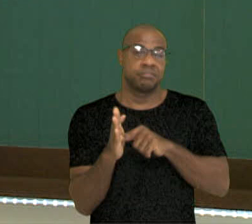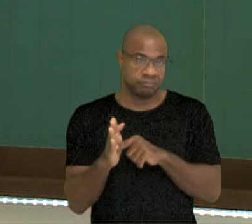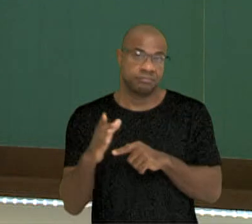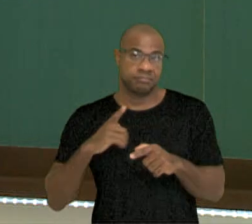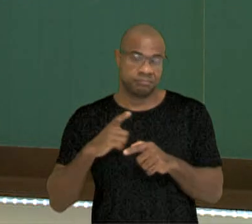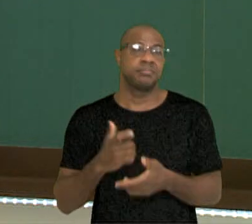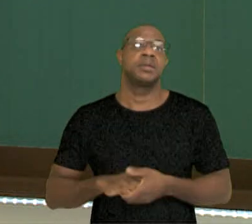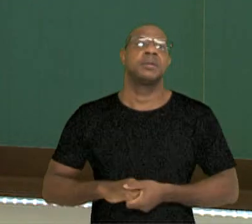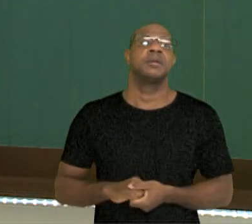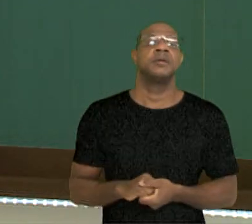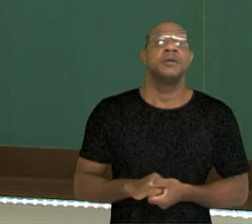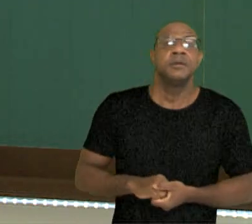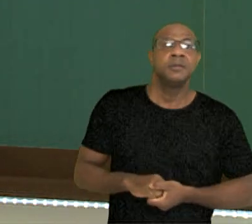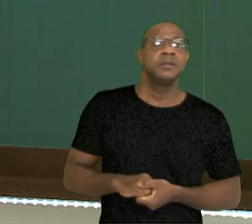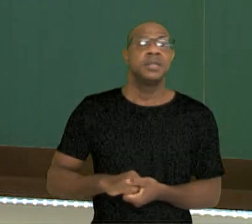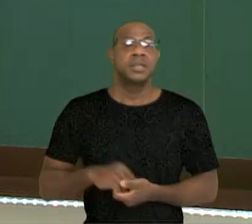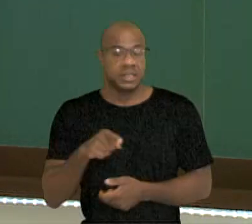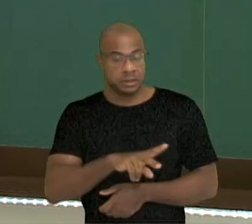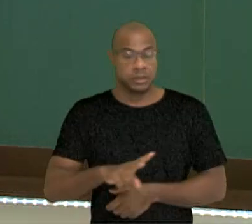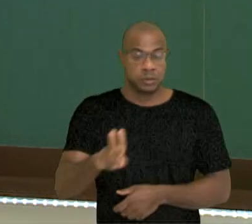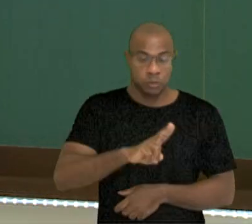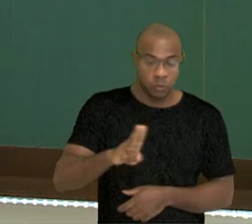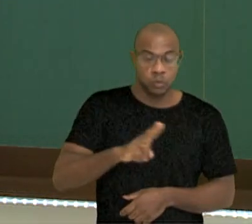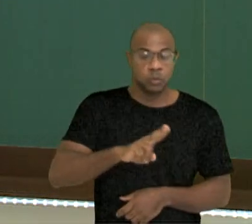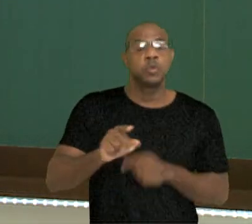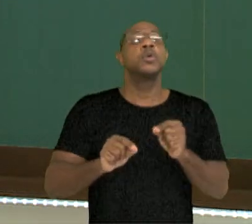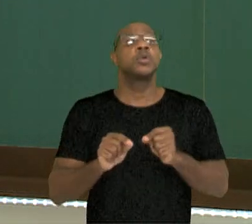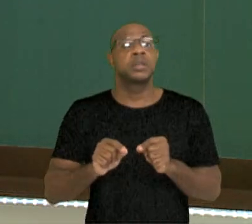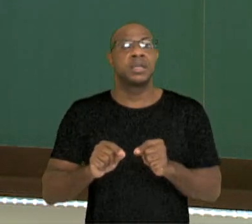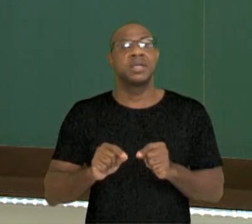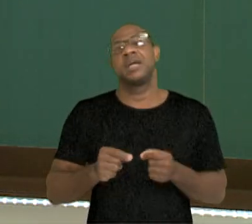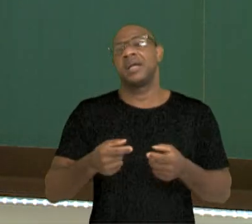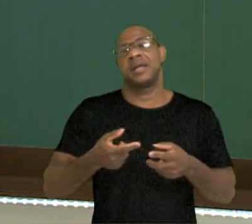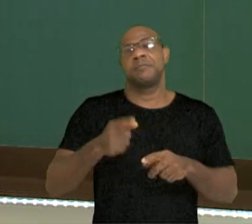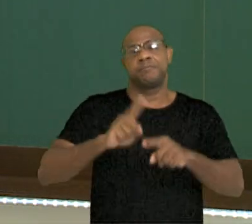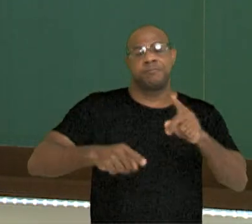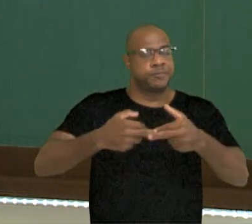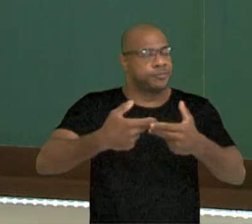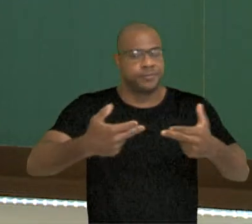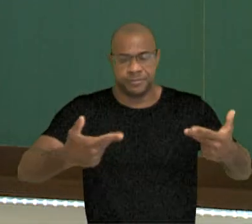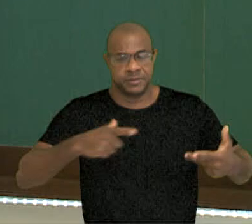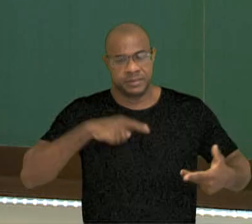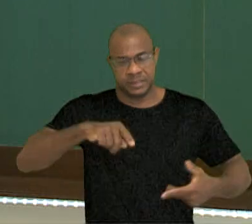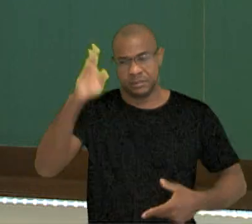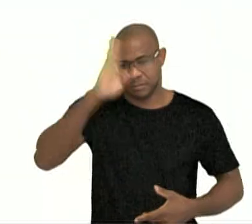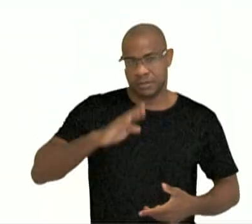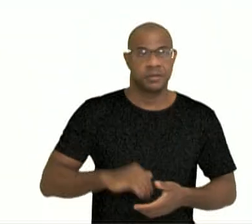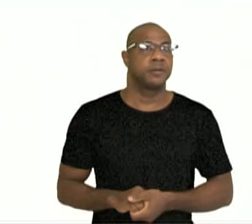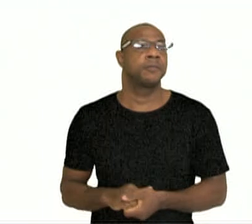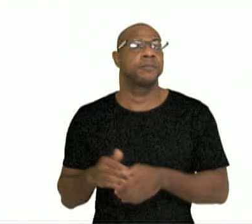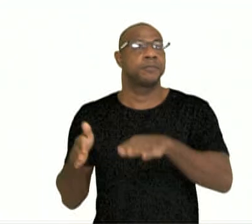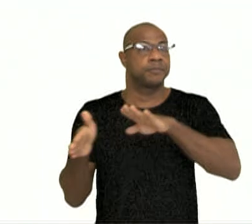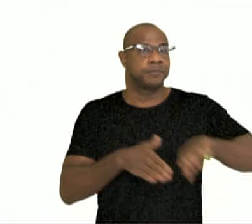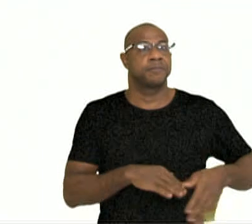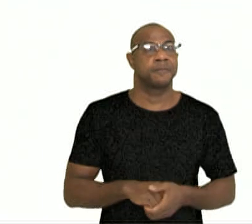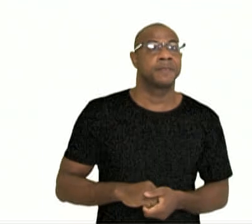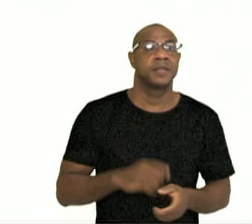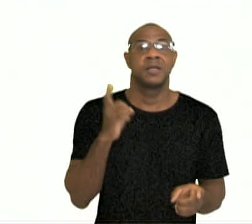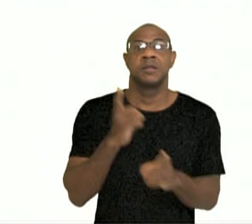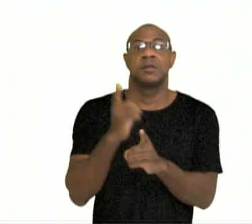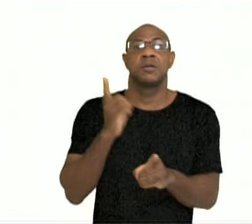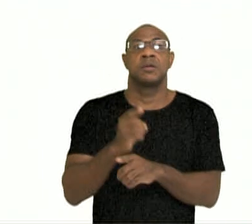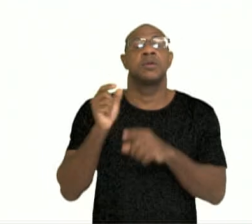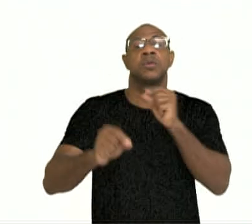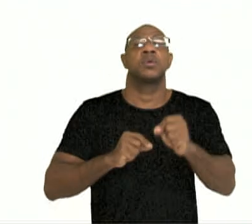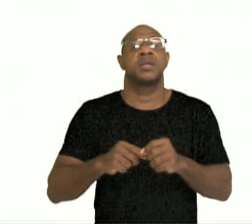tinha aqui no nosso território. Por isso que uma coisa tem a ver com a outra, certo? E aí, descoberta ali de minerais acentuou